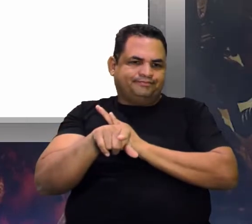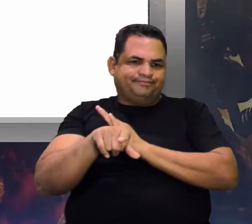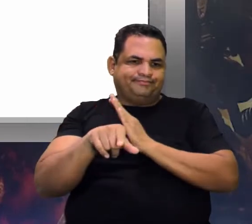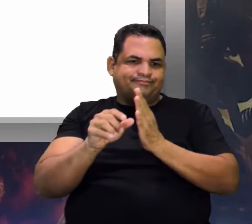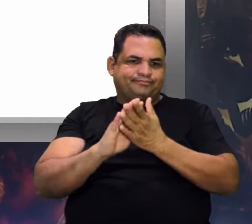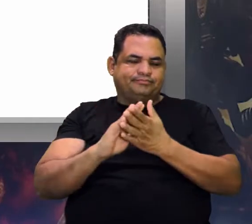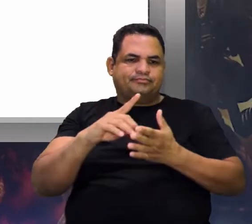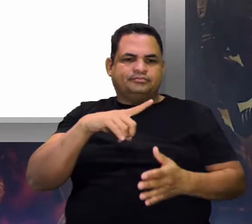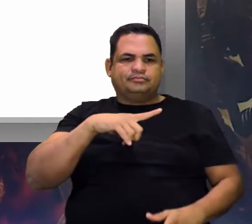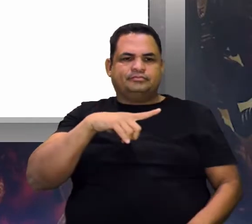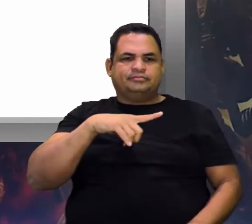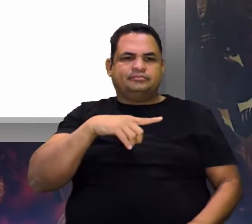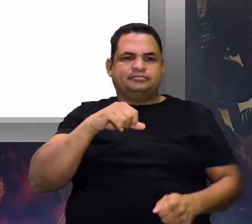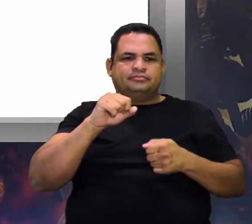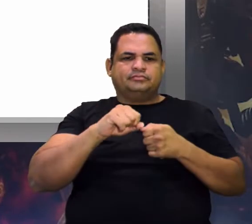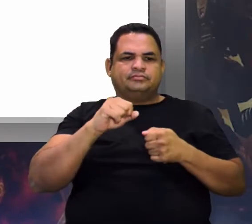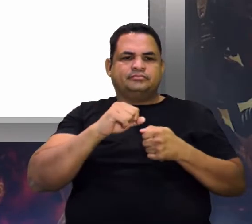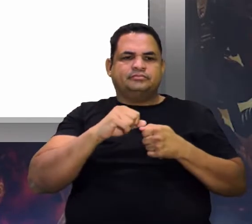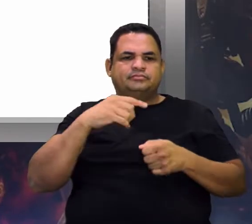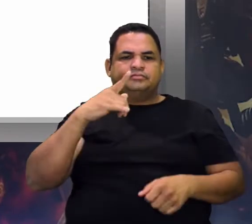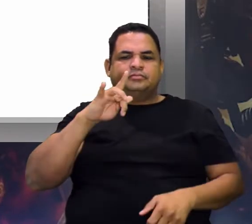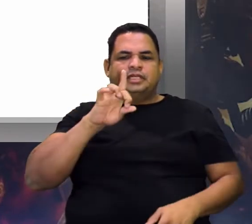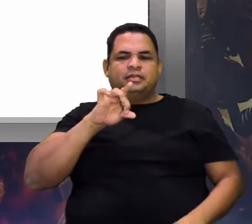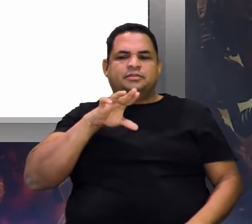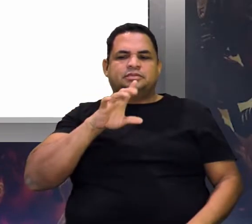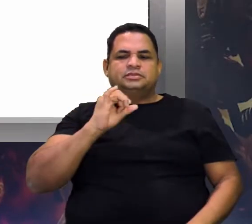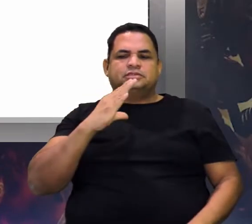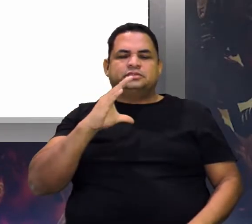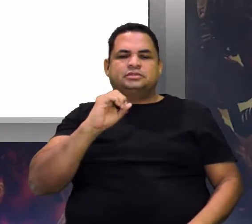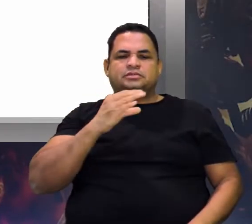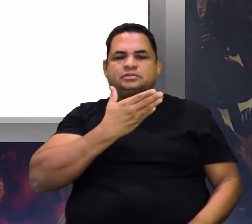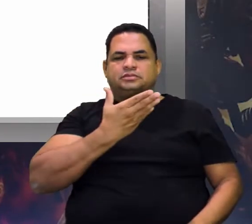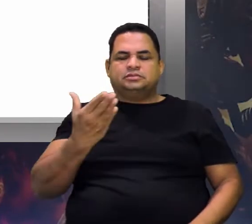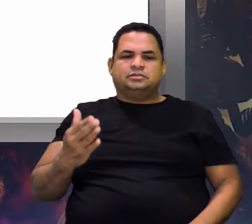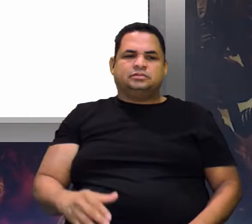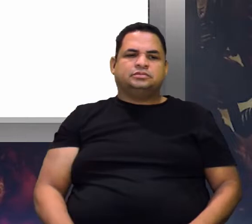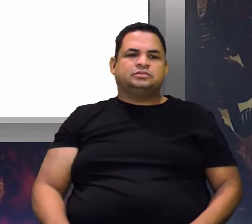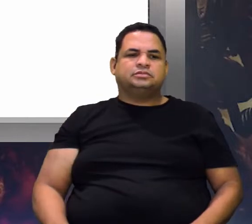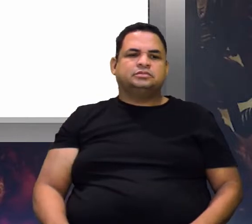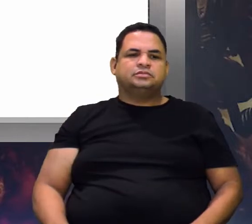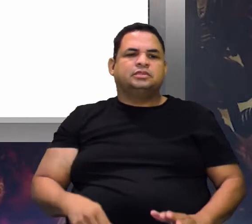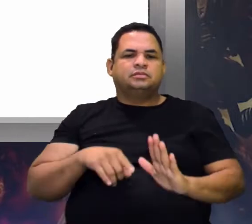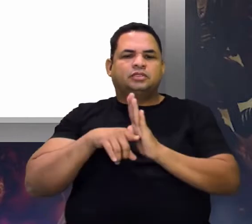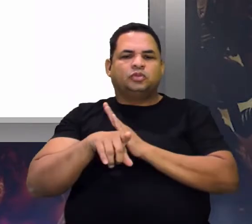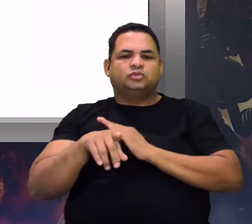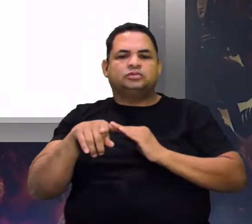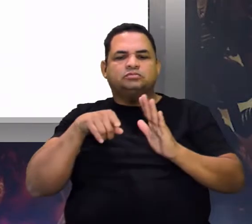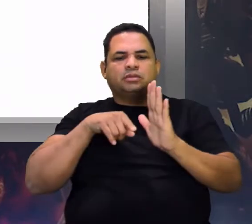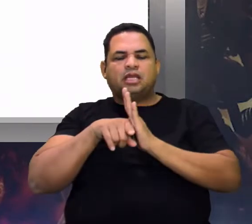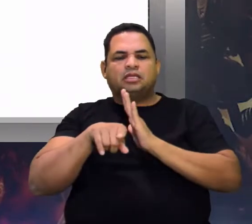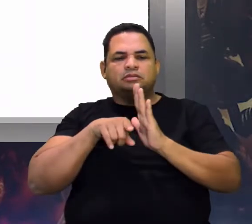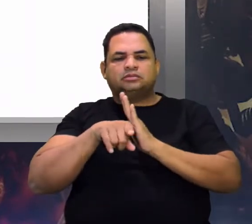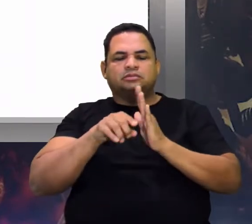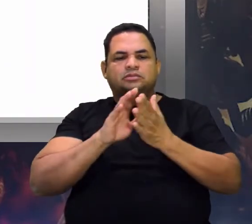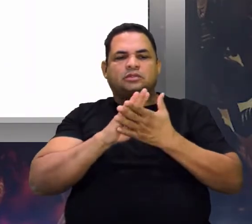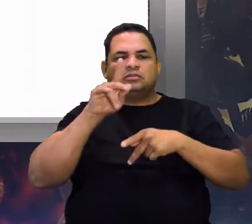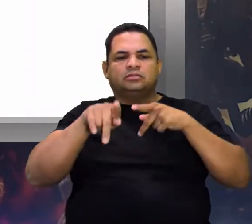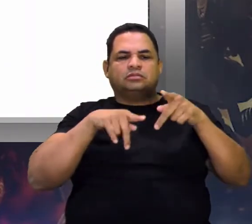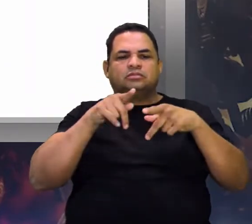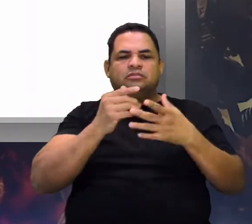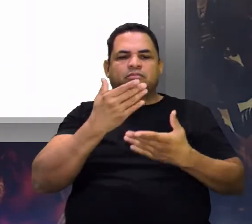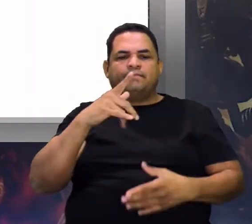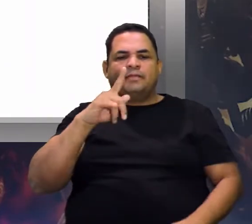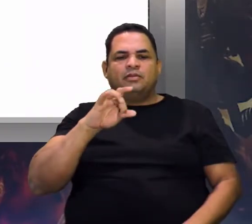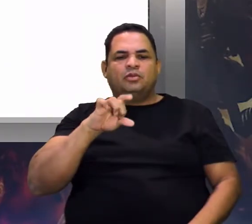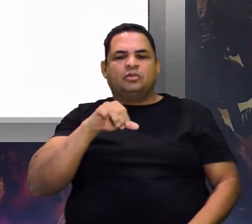ele é feito um plebiscito. É por isso que se chama plebiscito, a consulta ao povo, porque povo, naquele momento lá, era